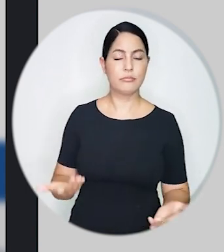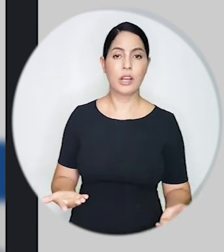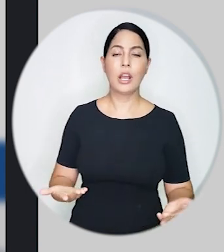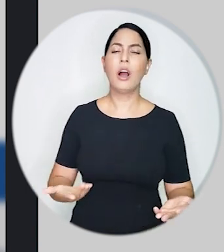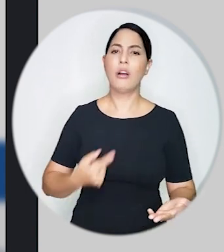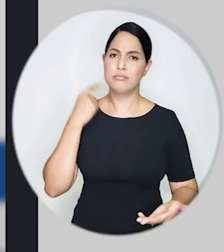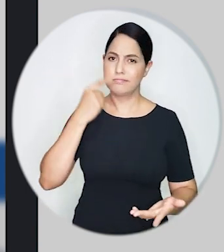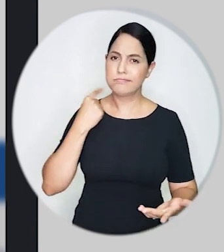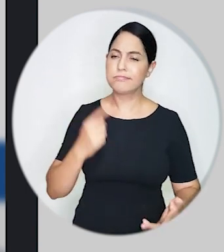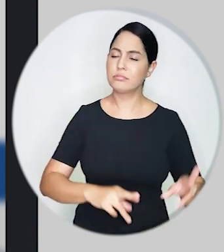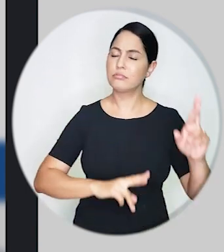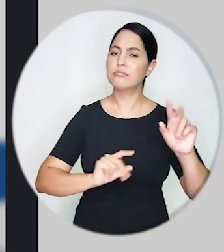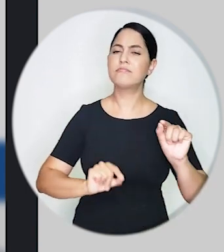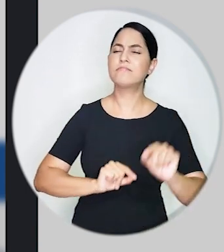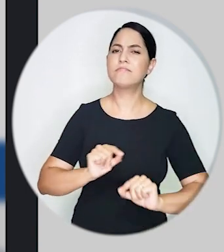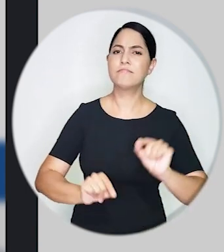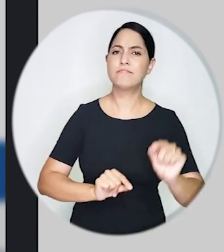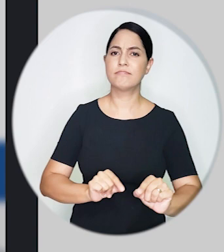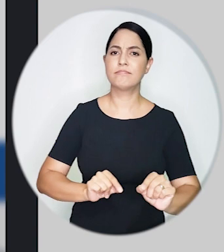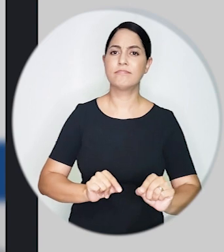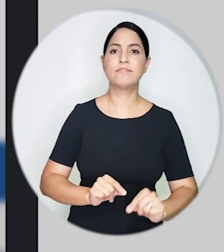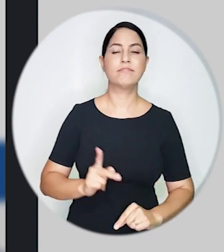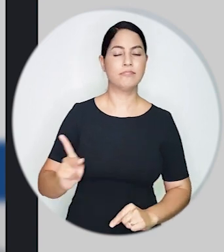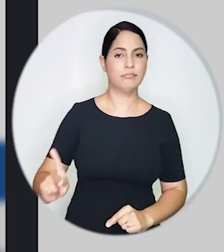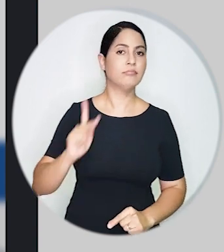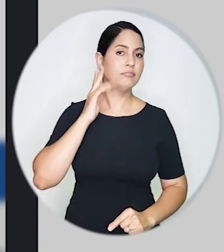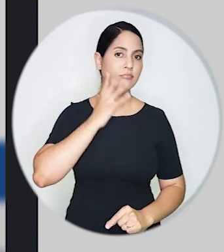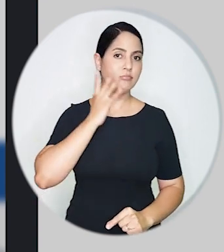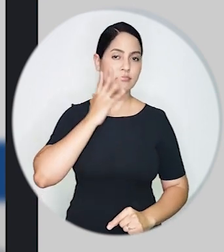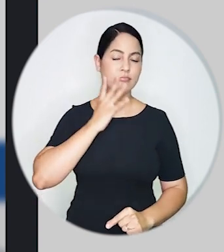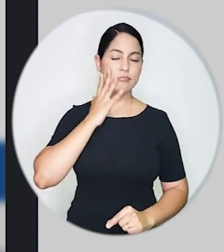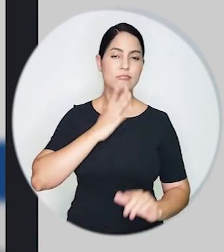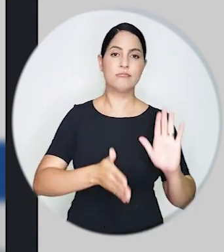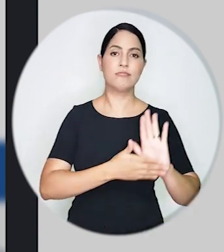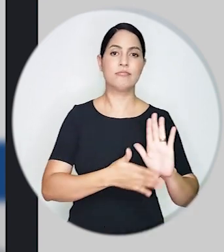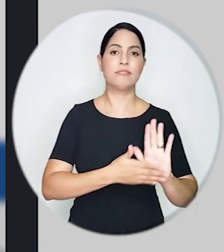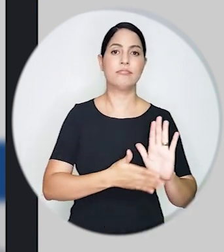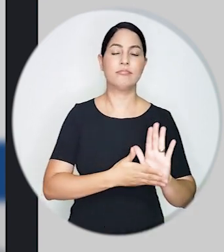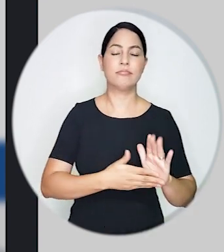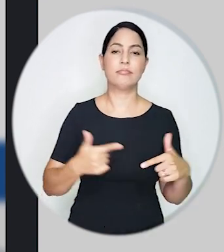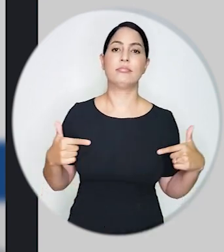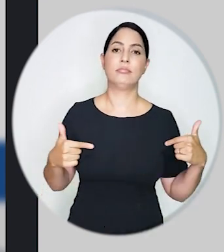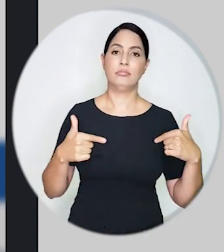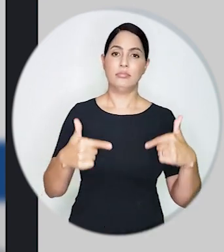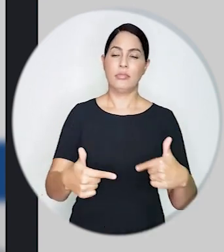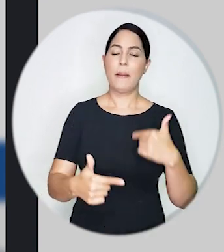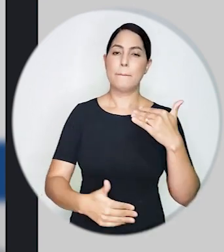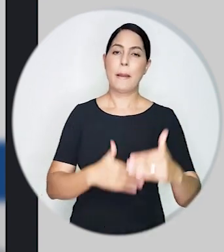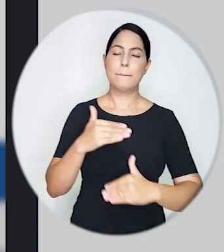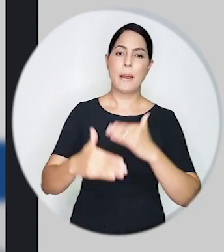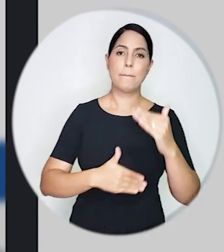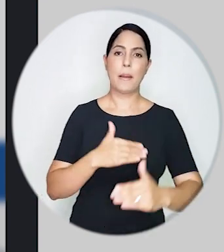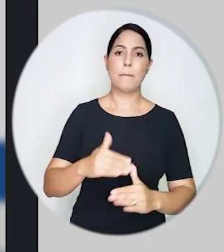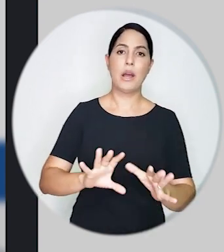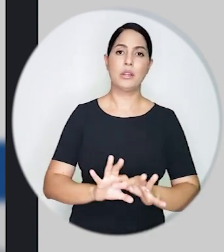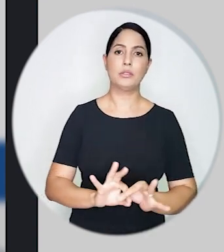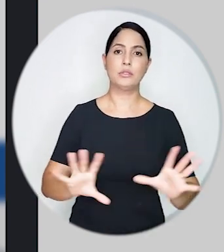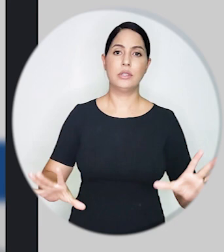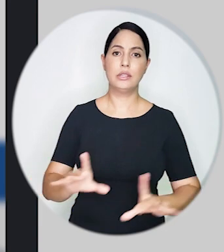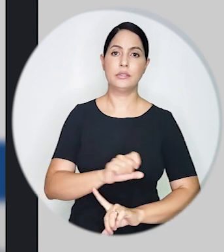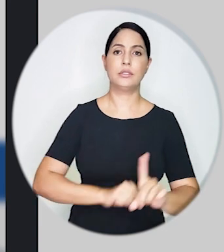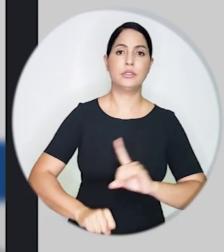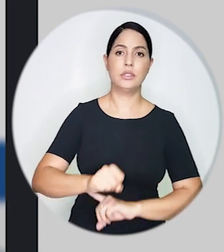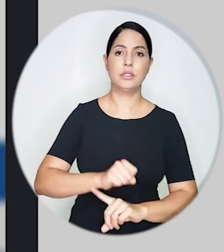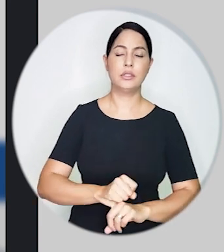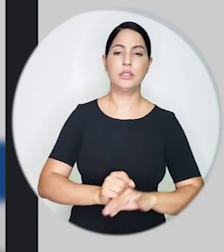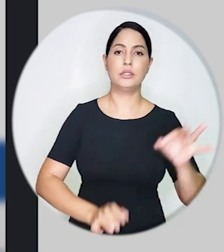de janeiro. A advocacia espera, portanto, que o parlamentar conduza a aprovação de propostas que propiciem a construção de uma